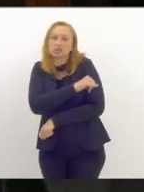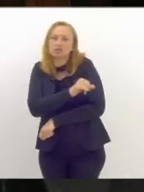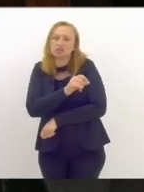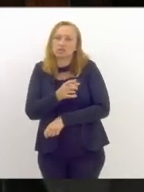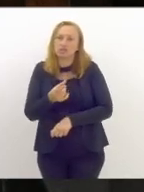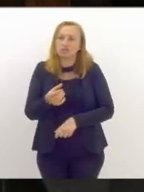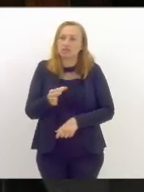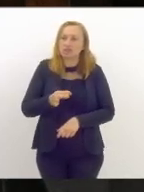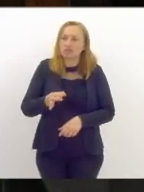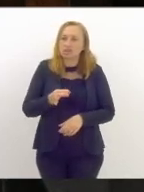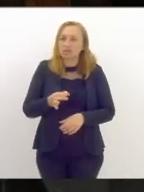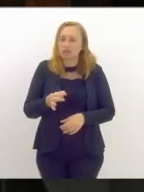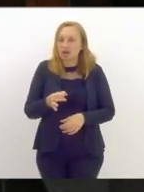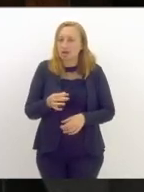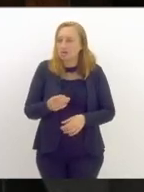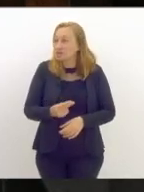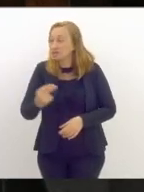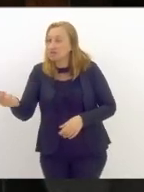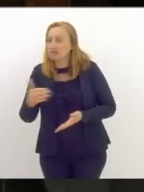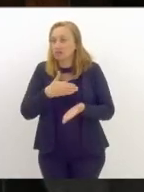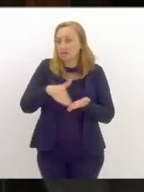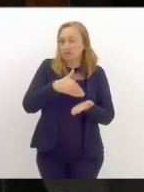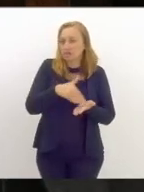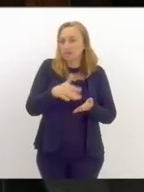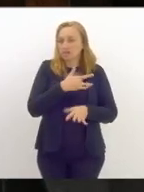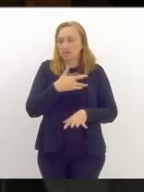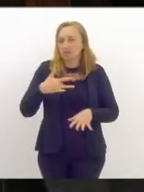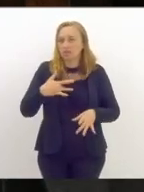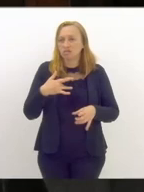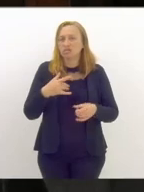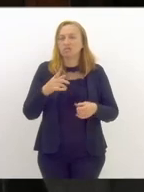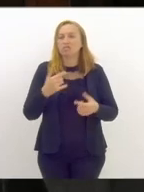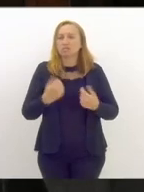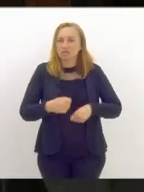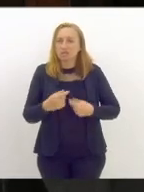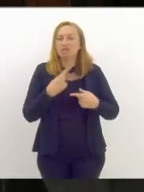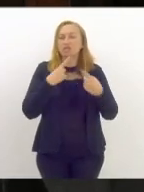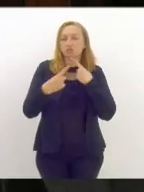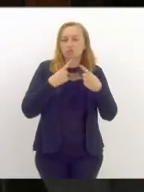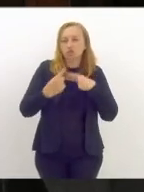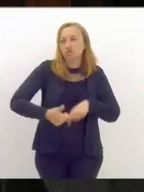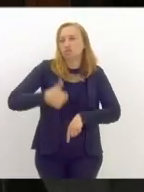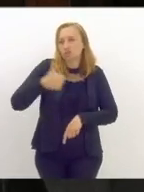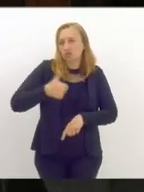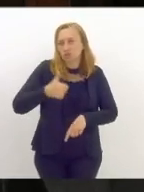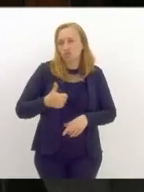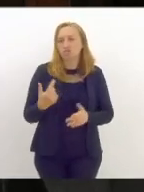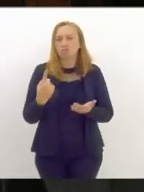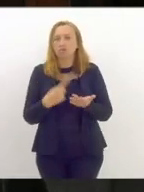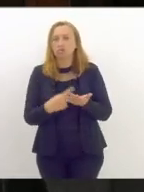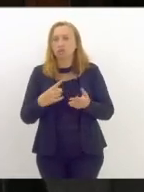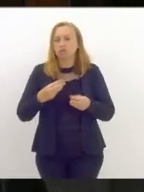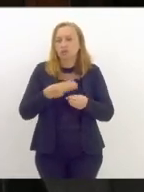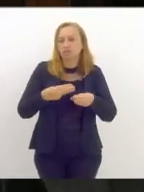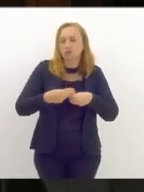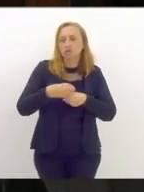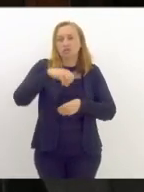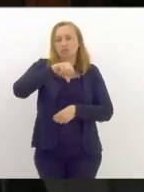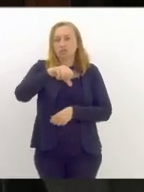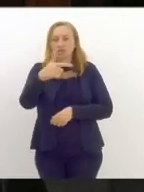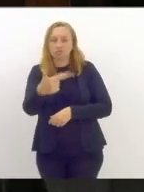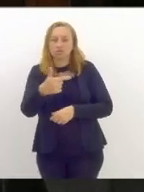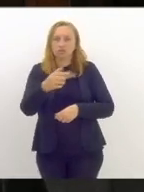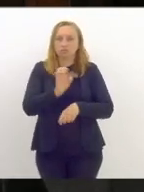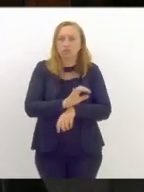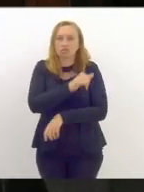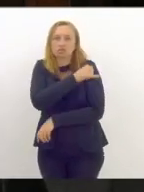real saiu da Secretaria de Saúde sem que fosse discutido e pactuado com o Rodrigo e com os 92 municípios do Estado